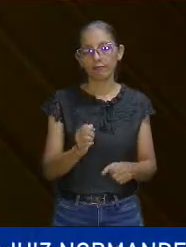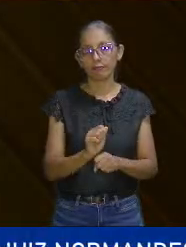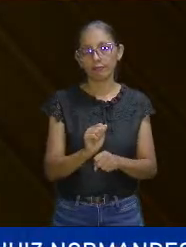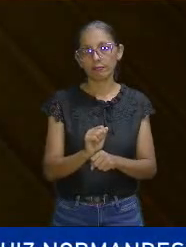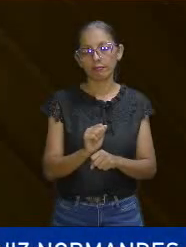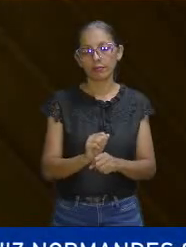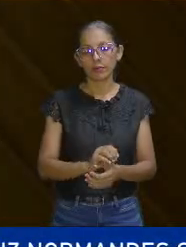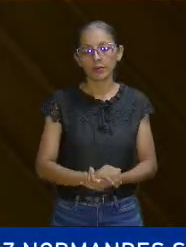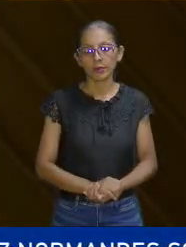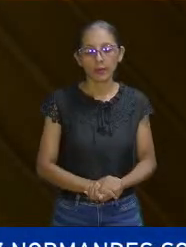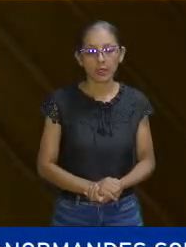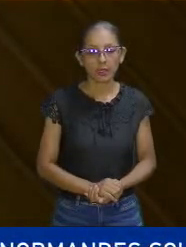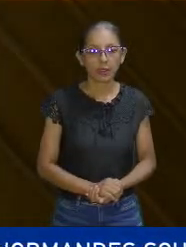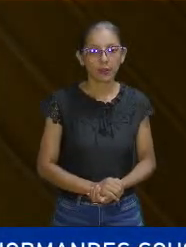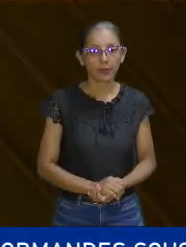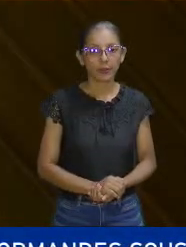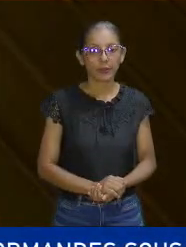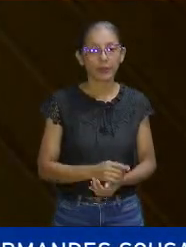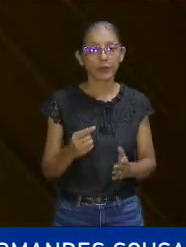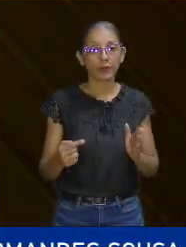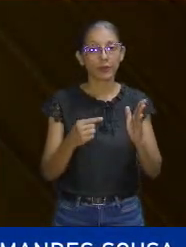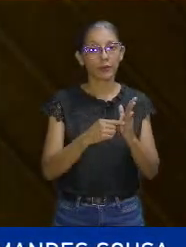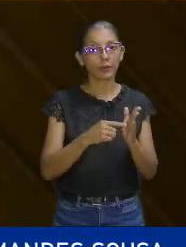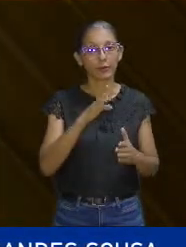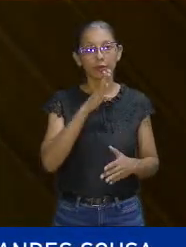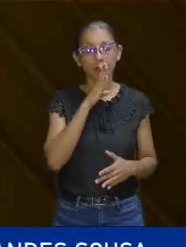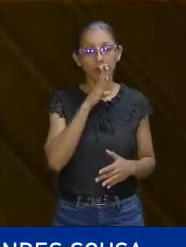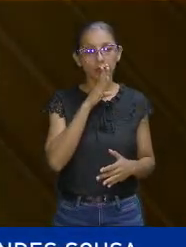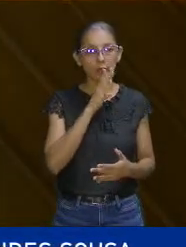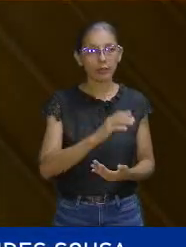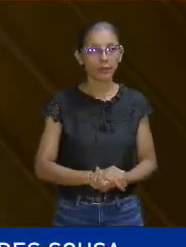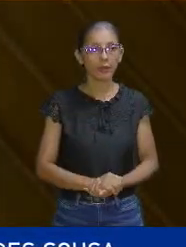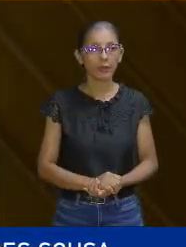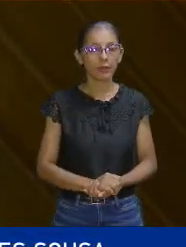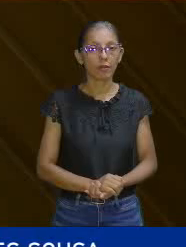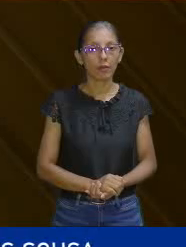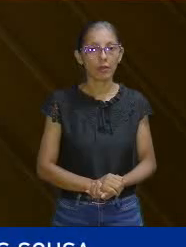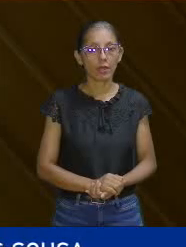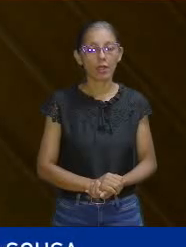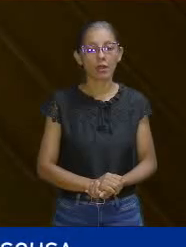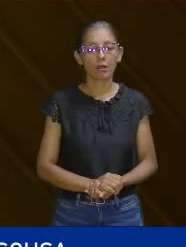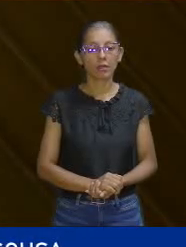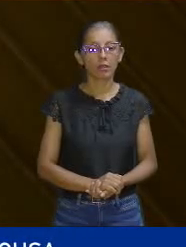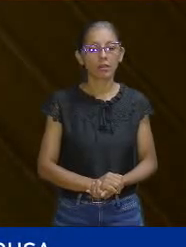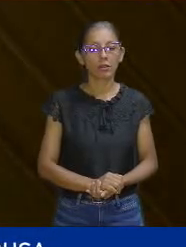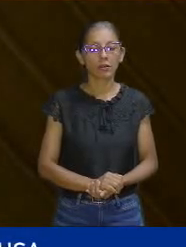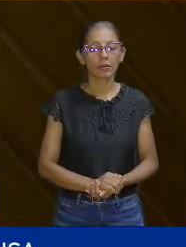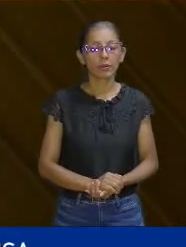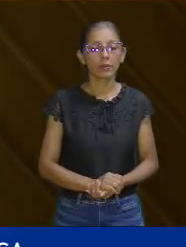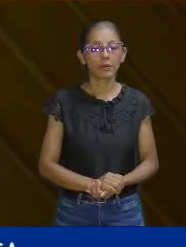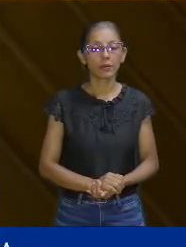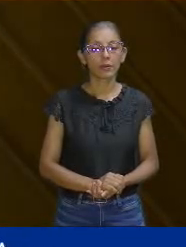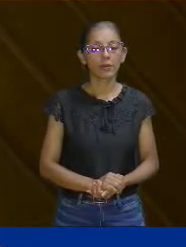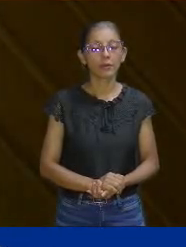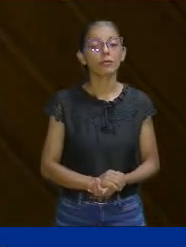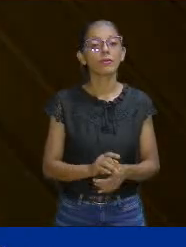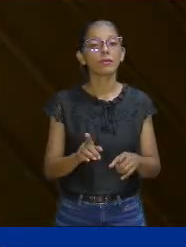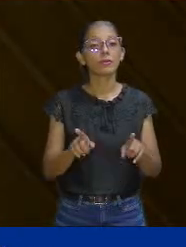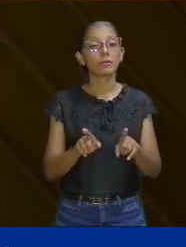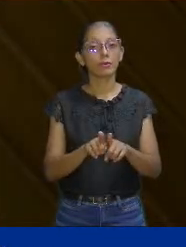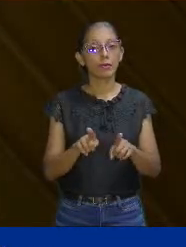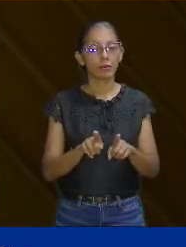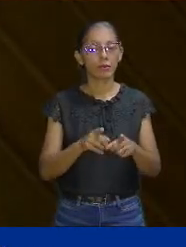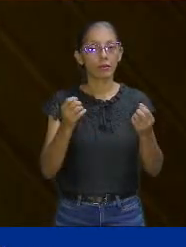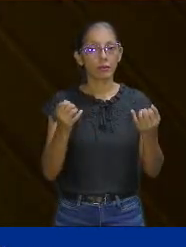apuração preliminar de denúncia anônima. Cabe destacar que, por meio